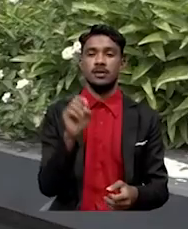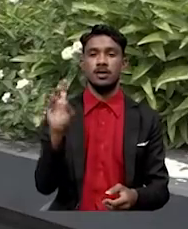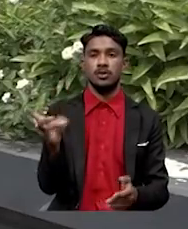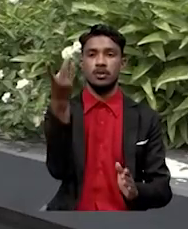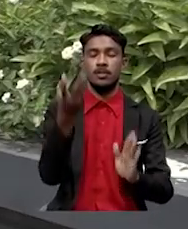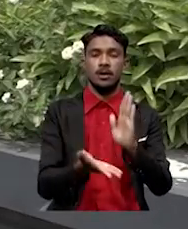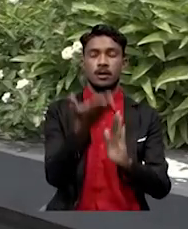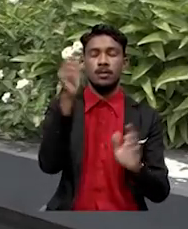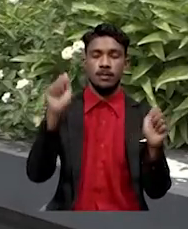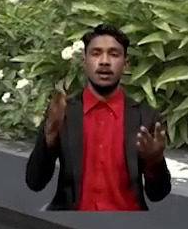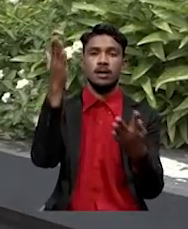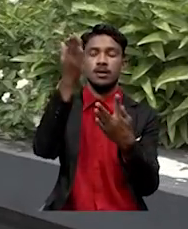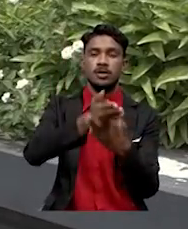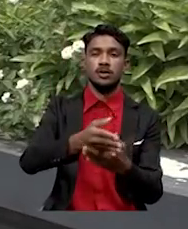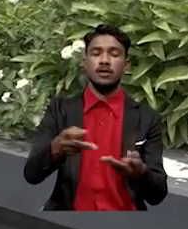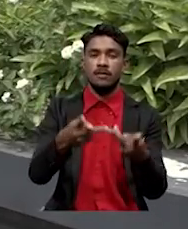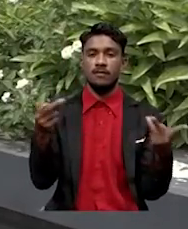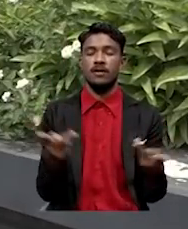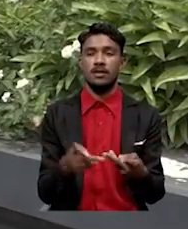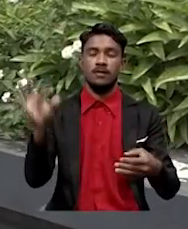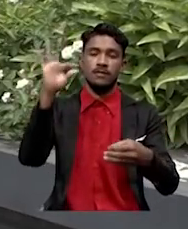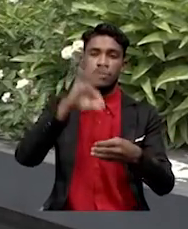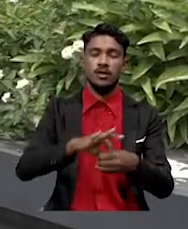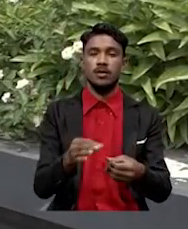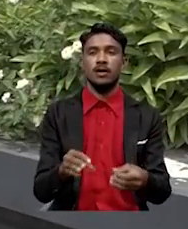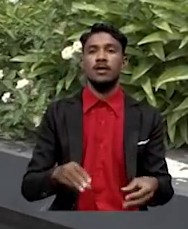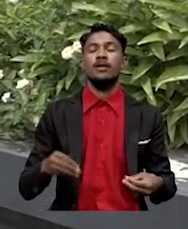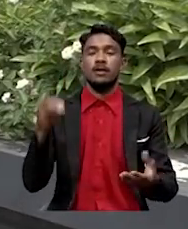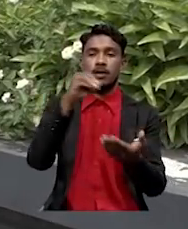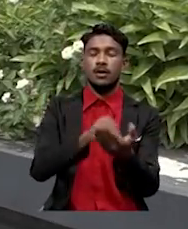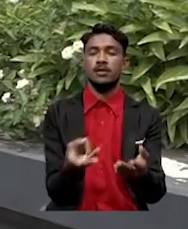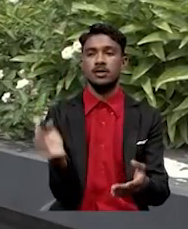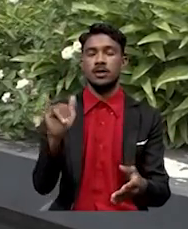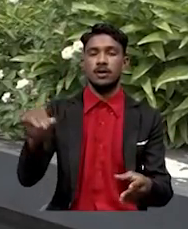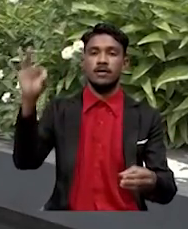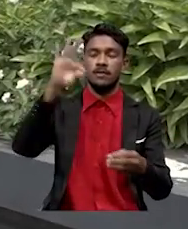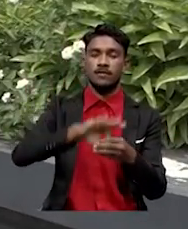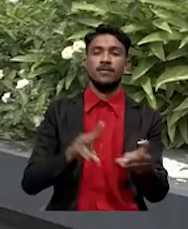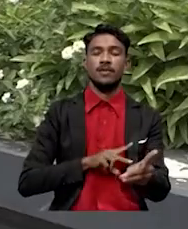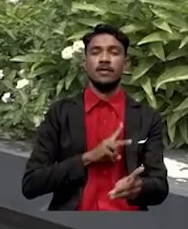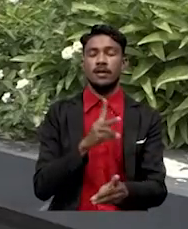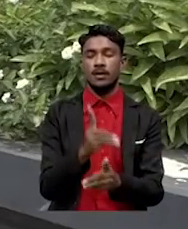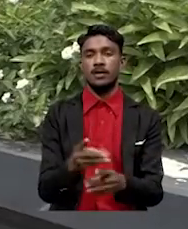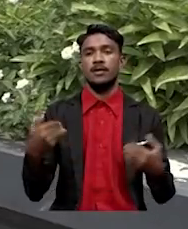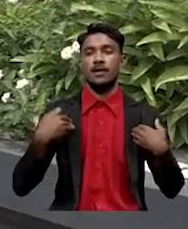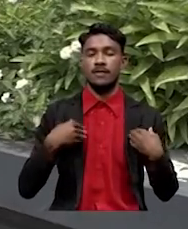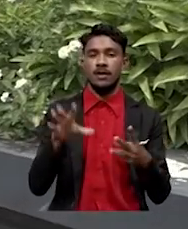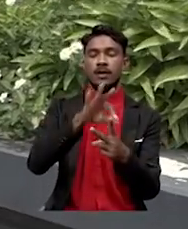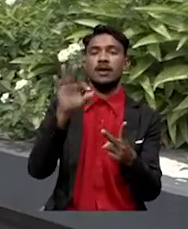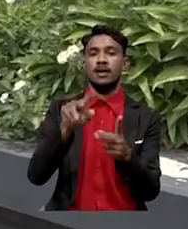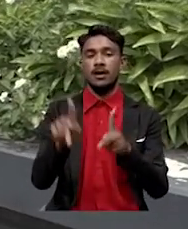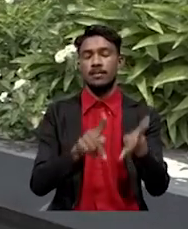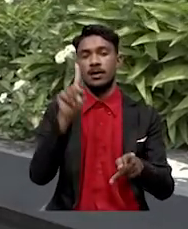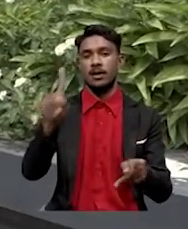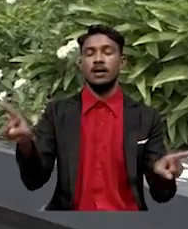ia asesu ba sentro votasaun, se exerce sirani direito voto, ho dihili sidadau ida, atu sai simbol